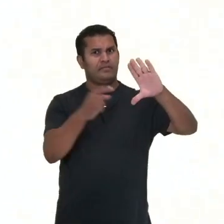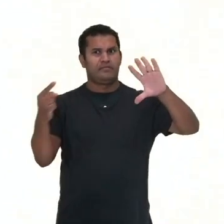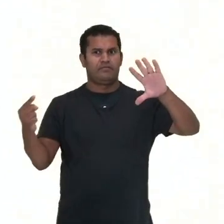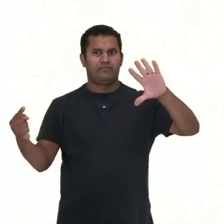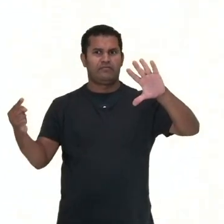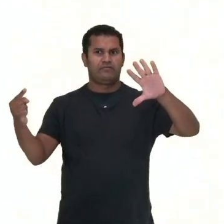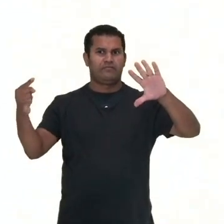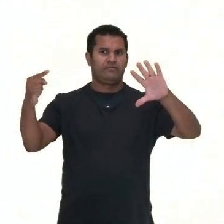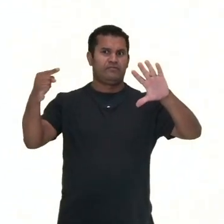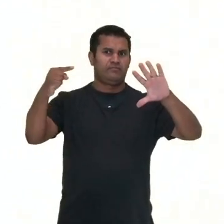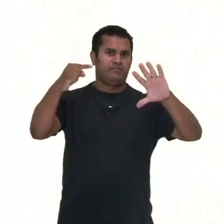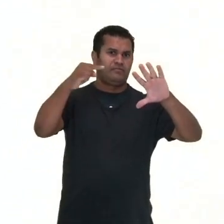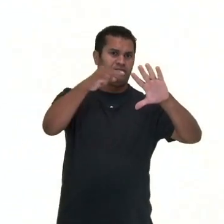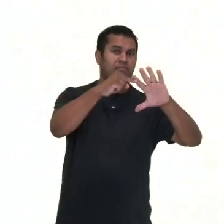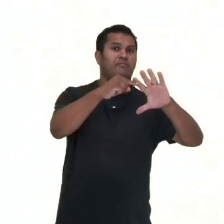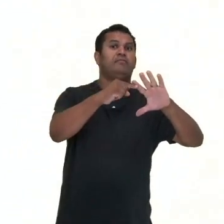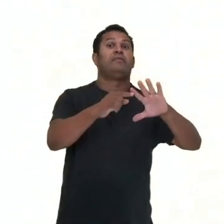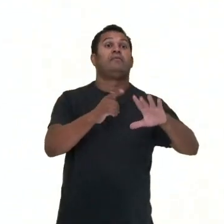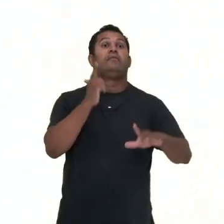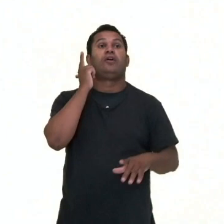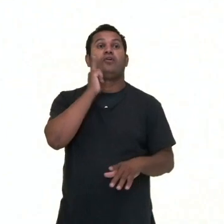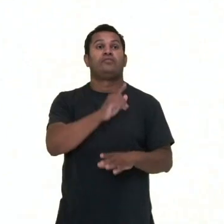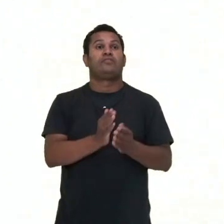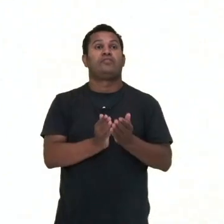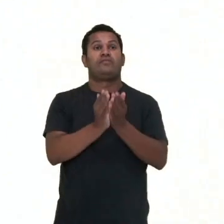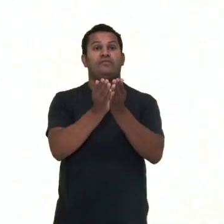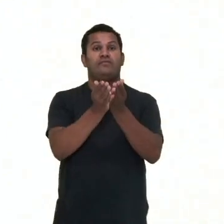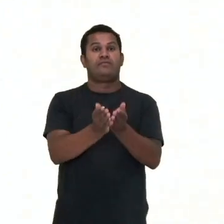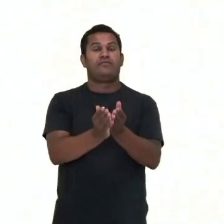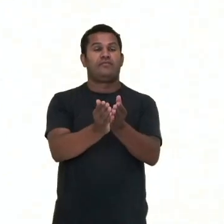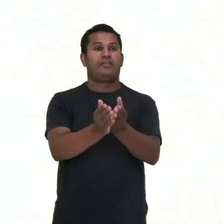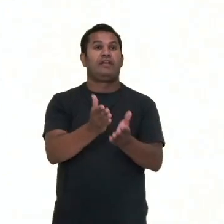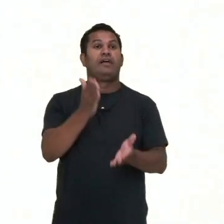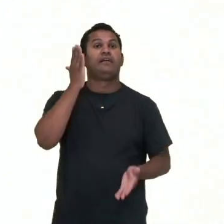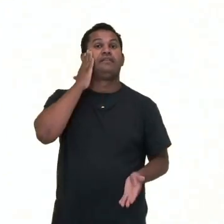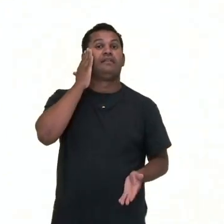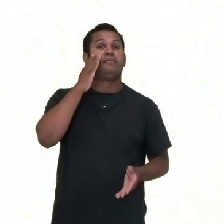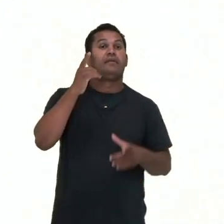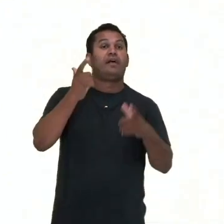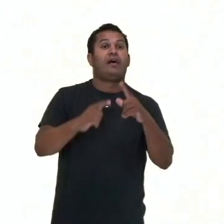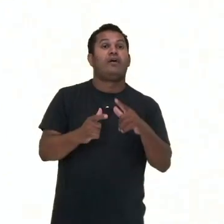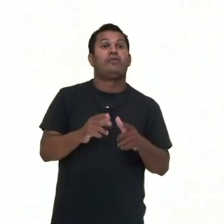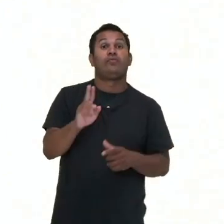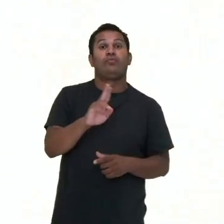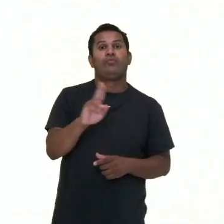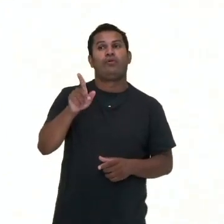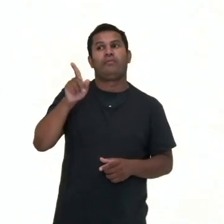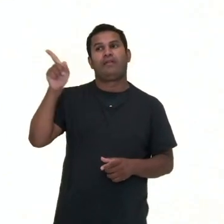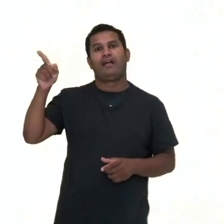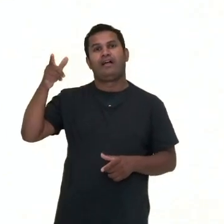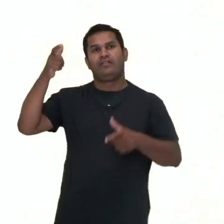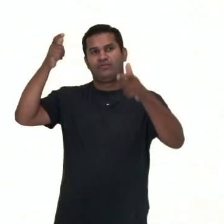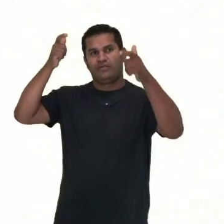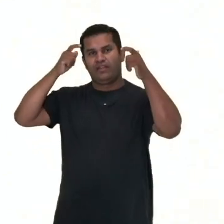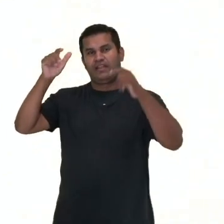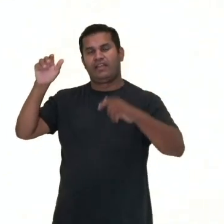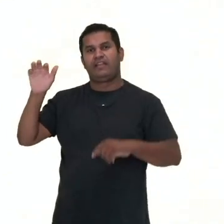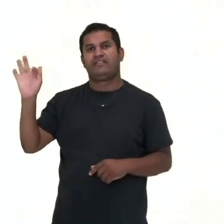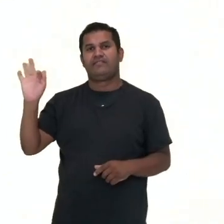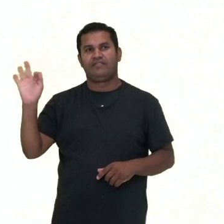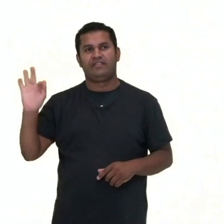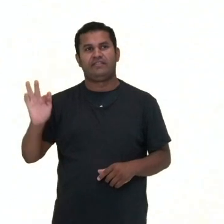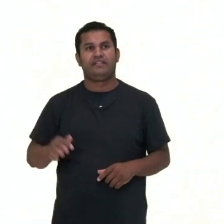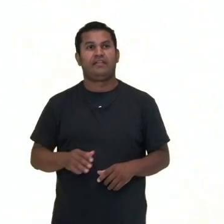em nome do rei da França, de parte dos atuais Canadá e Estados Unidos. Tá? E aqui,